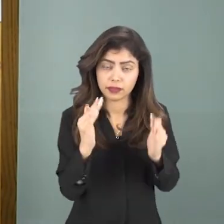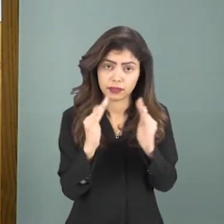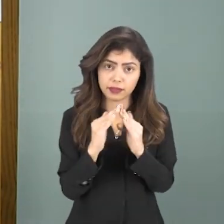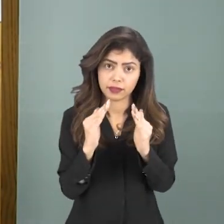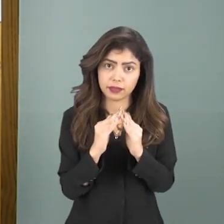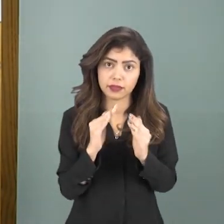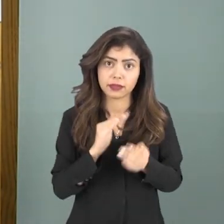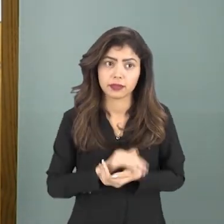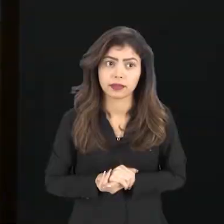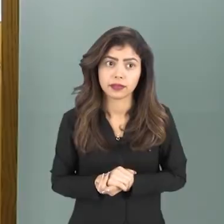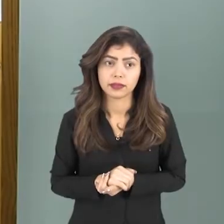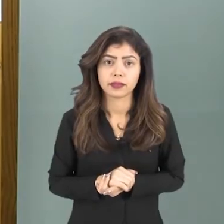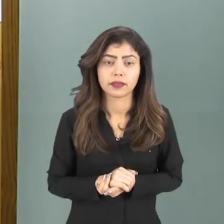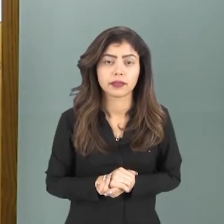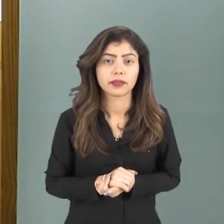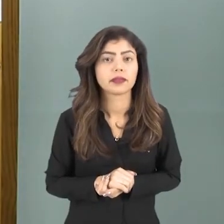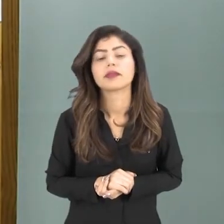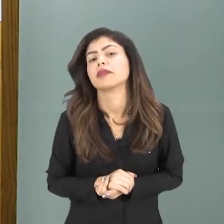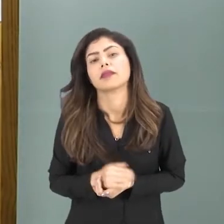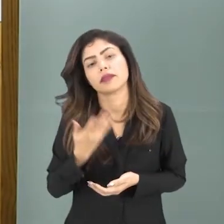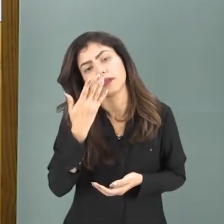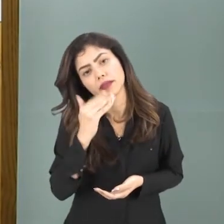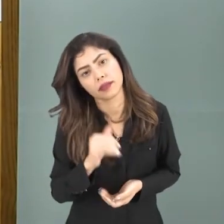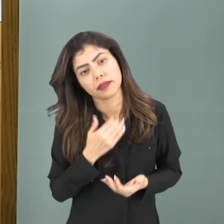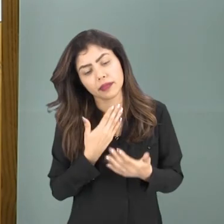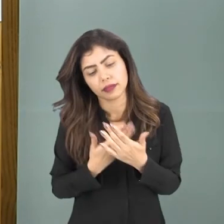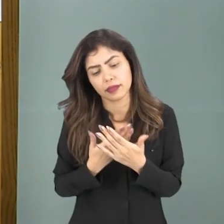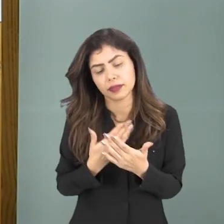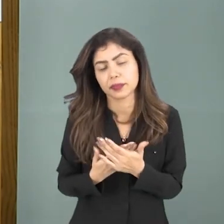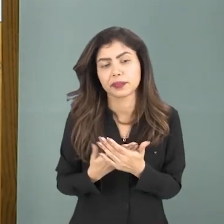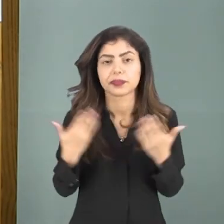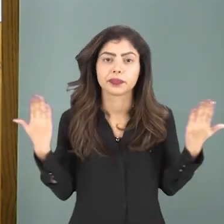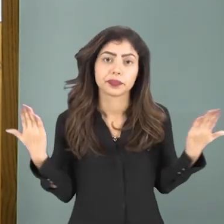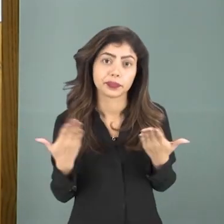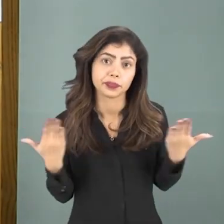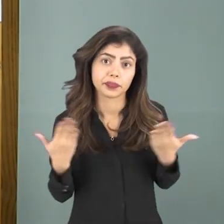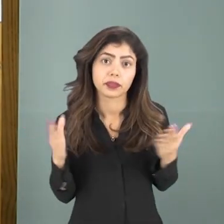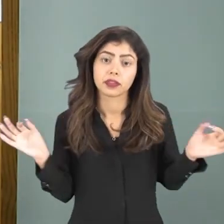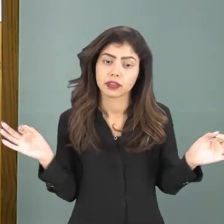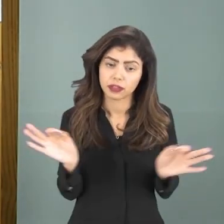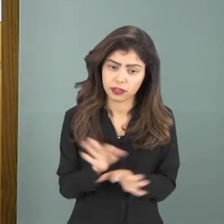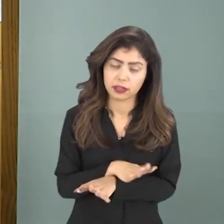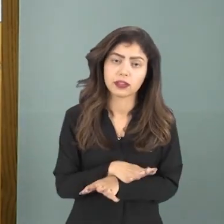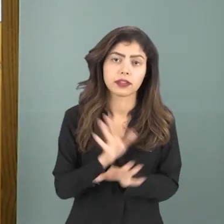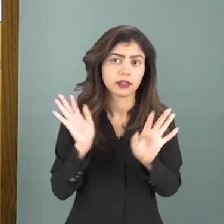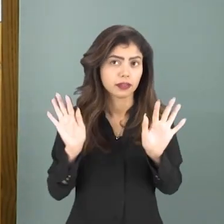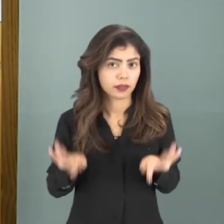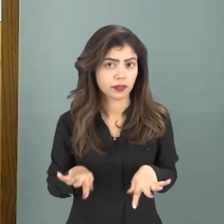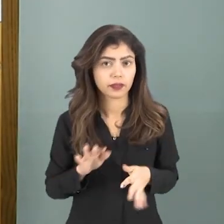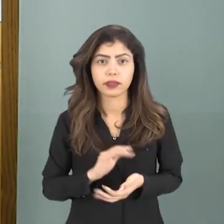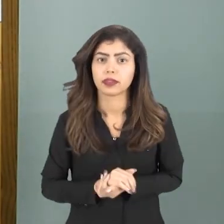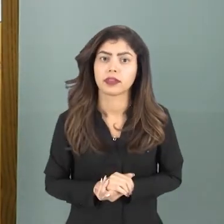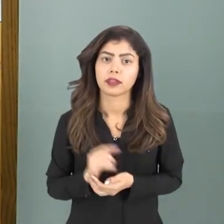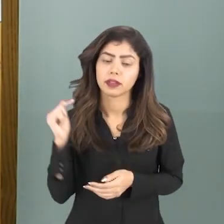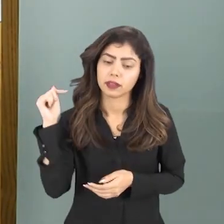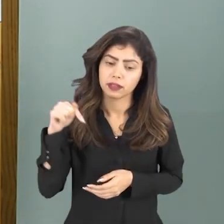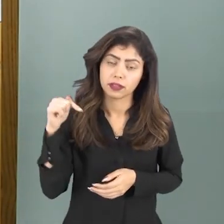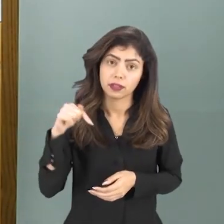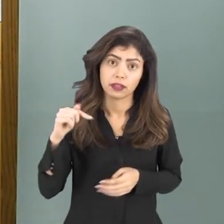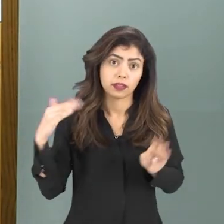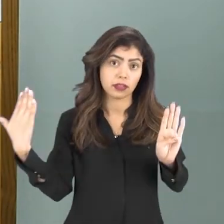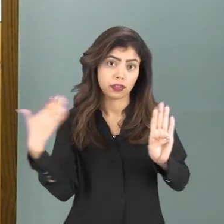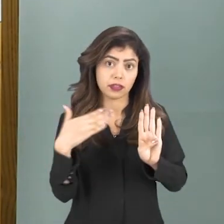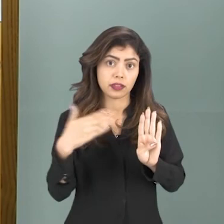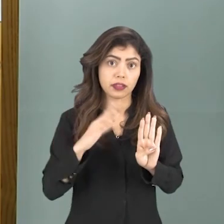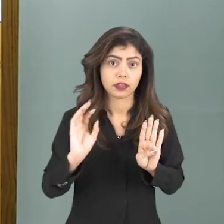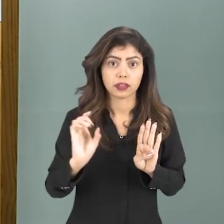é o nosso cantinho. Crianças, a nossa aula de hoje chegou ao fim. Para